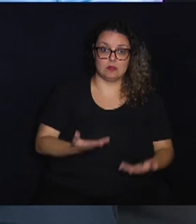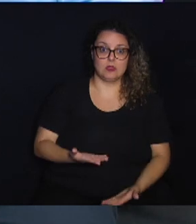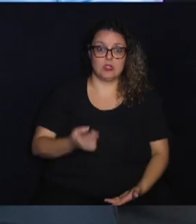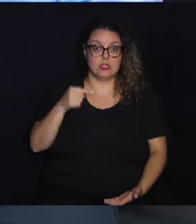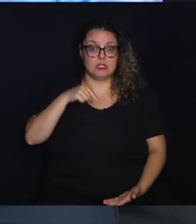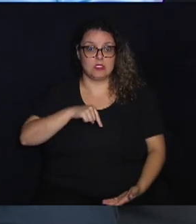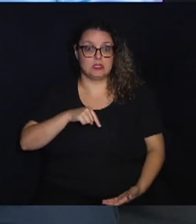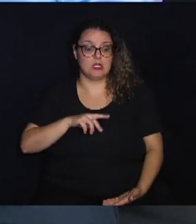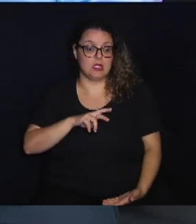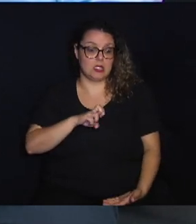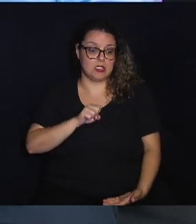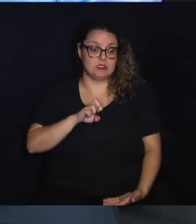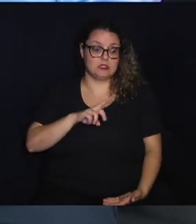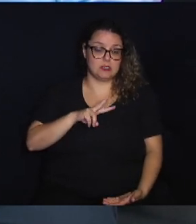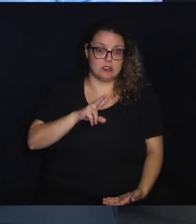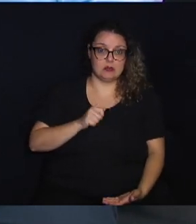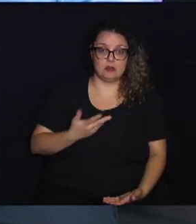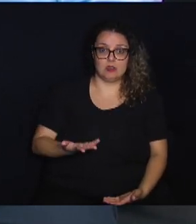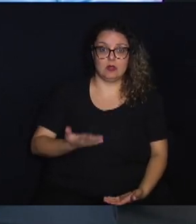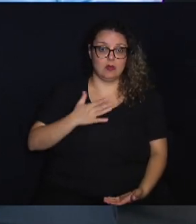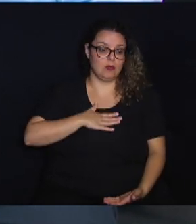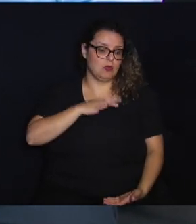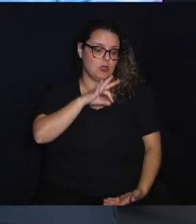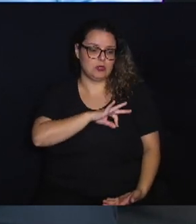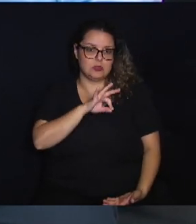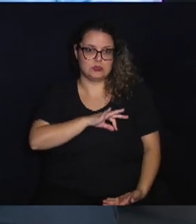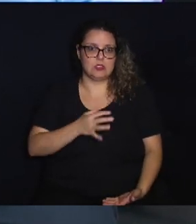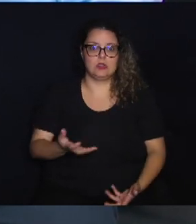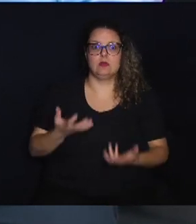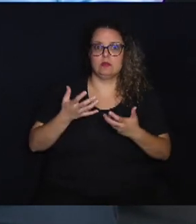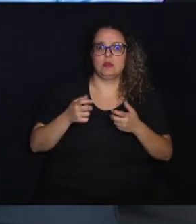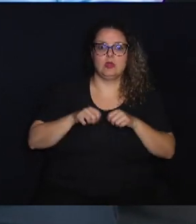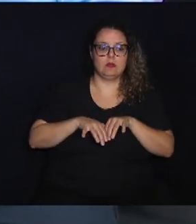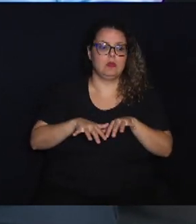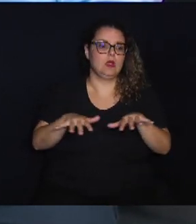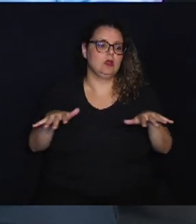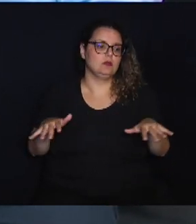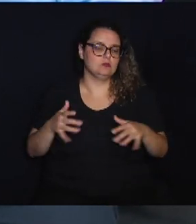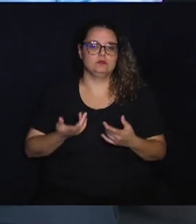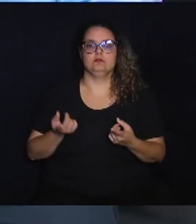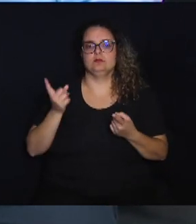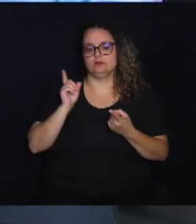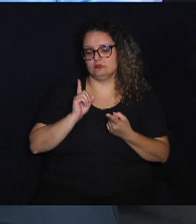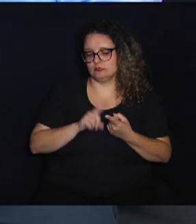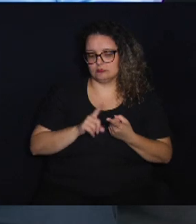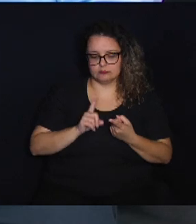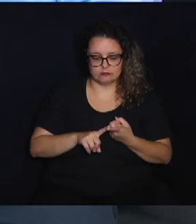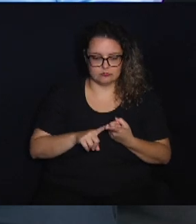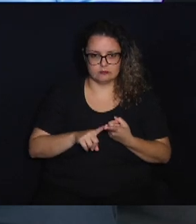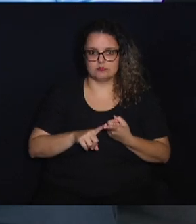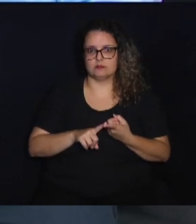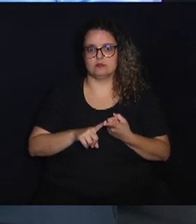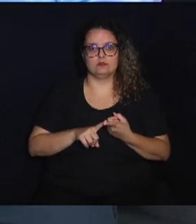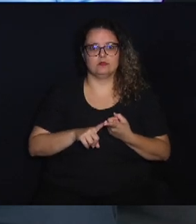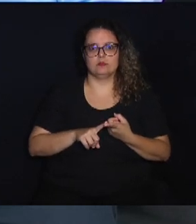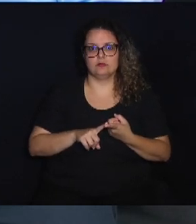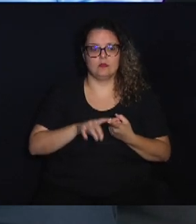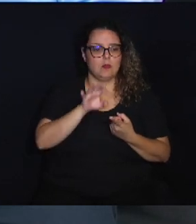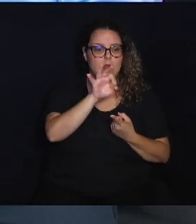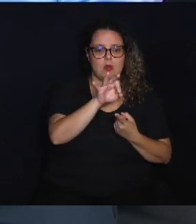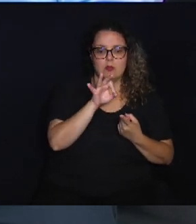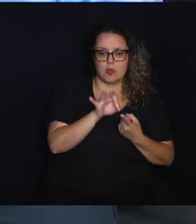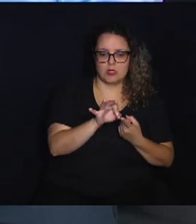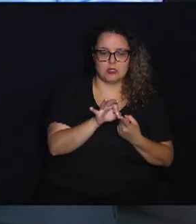reserva, esse meu salário, eu quero distribuí-lo em tantos por cento